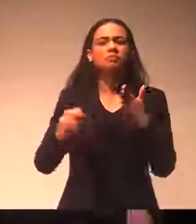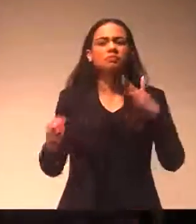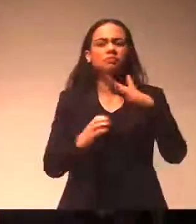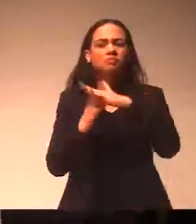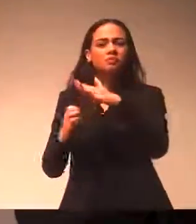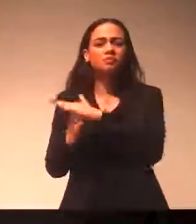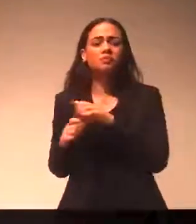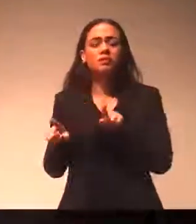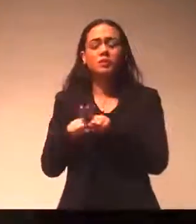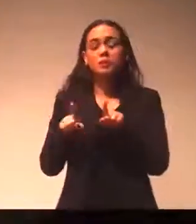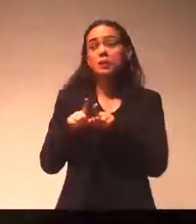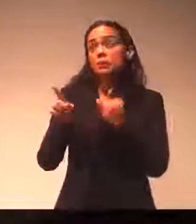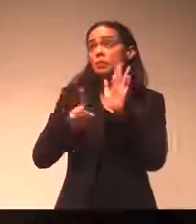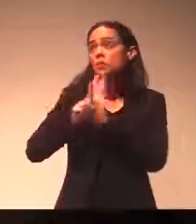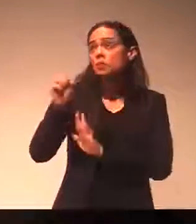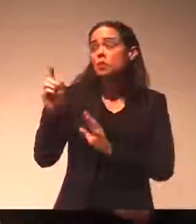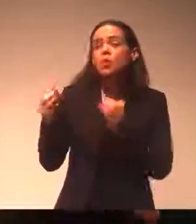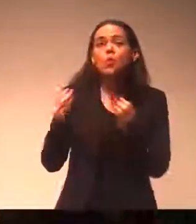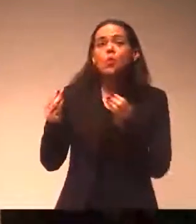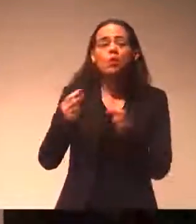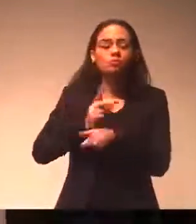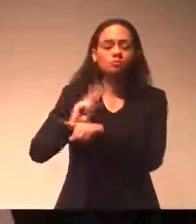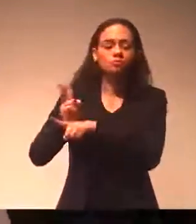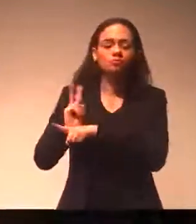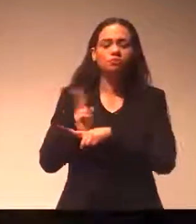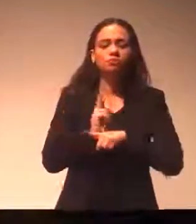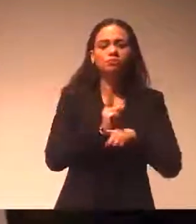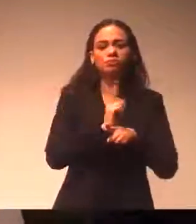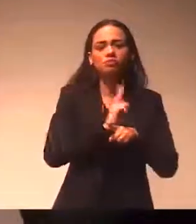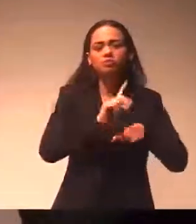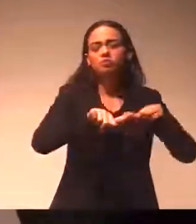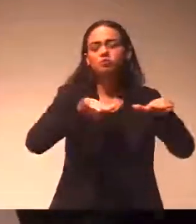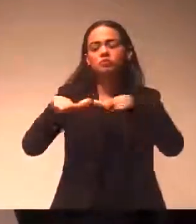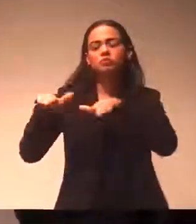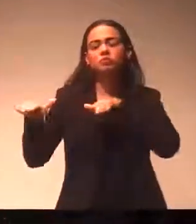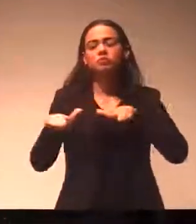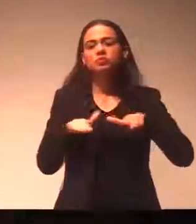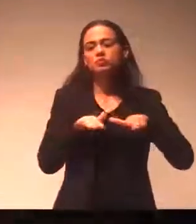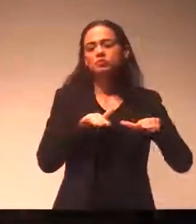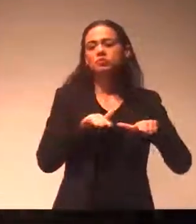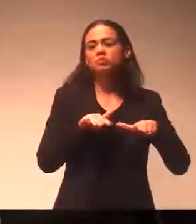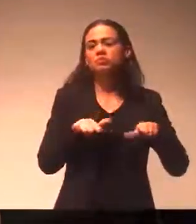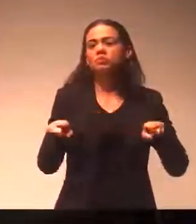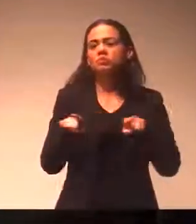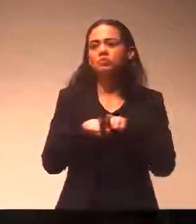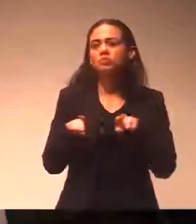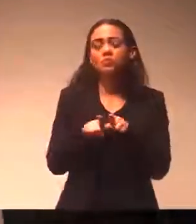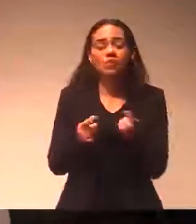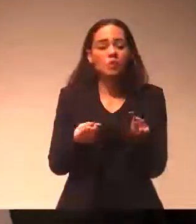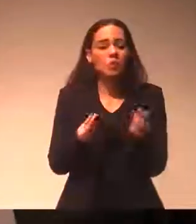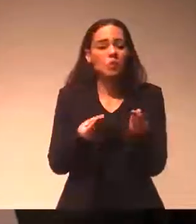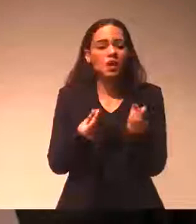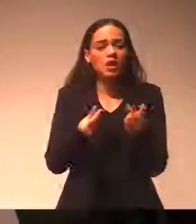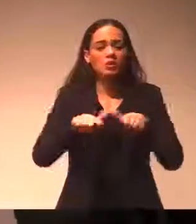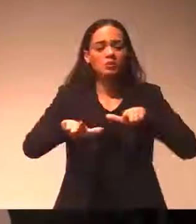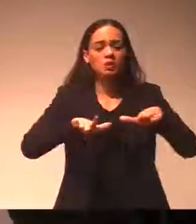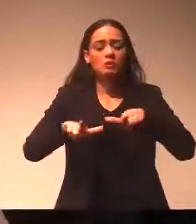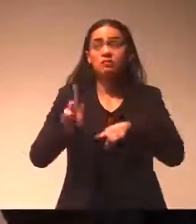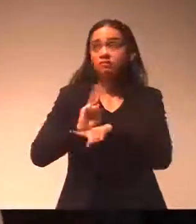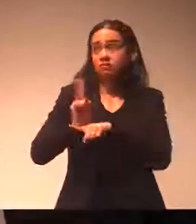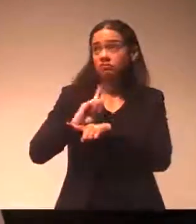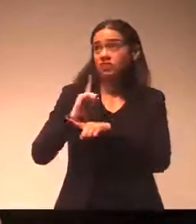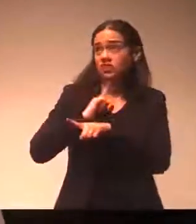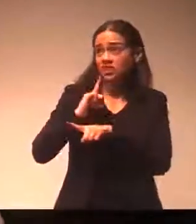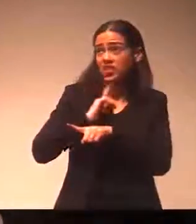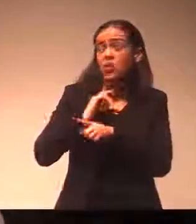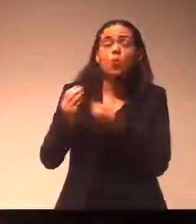de entrega dos serviços e a aferição da quantidade e qualidade do serviço. Um